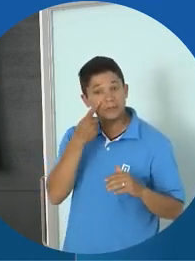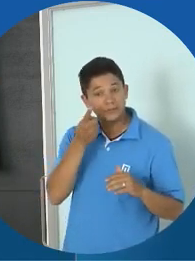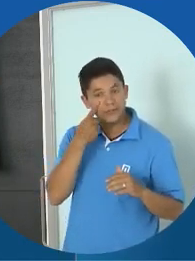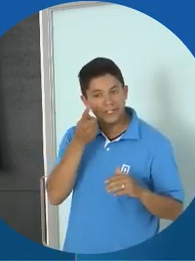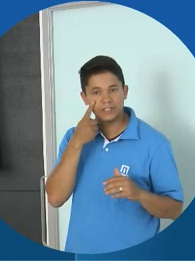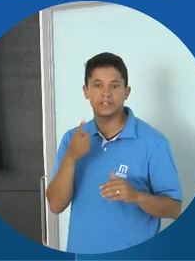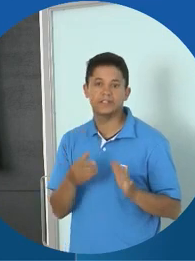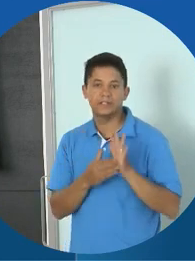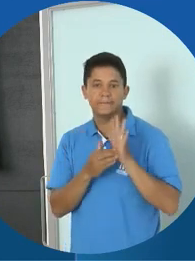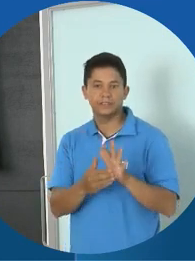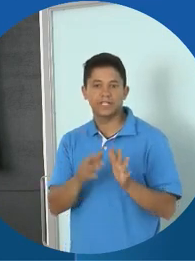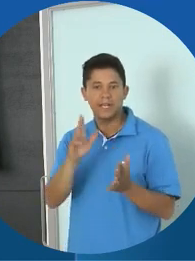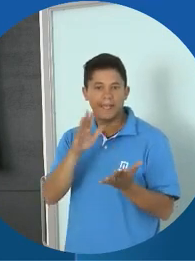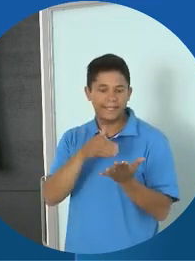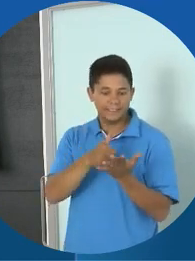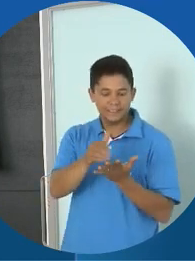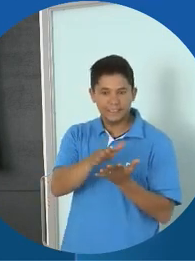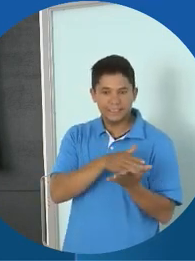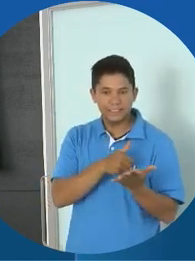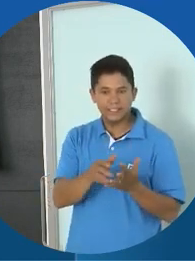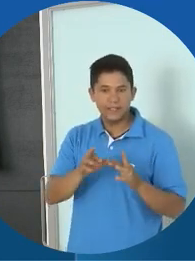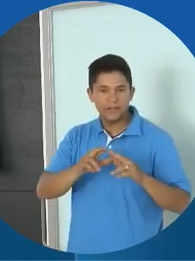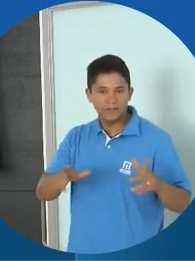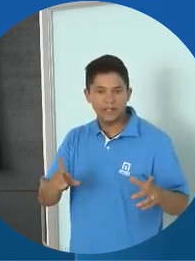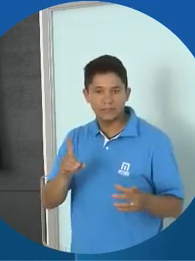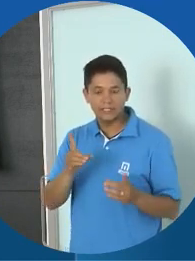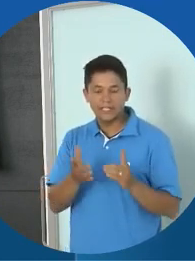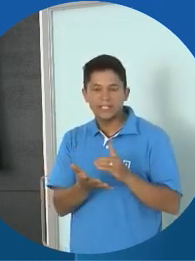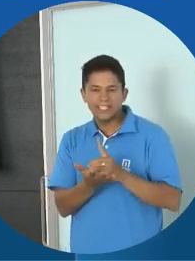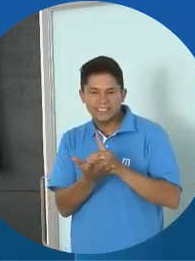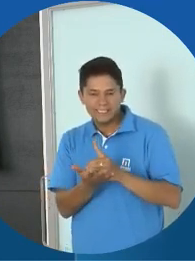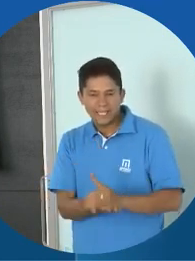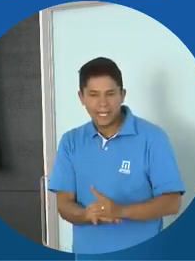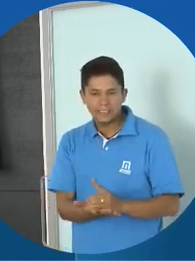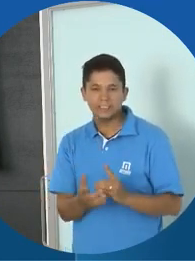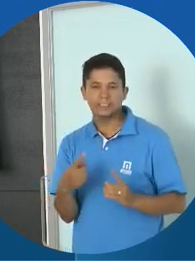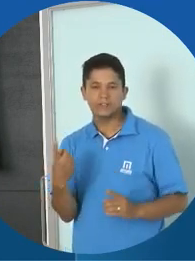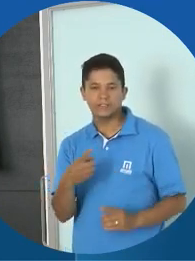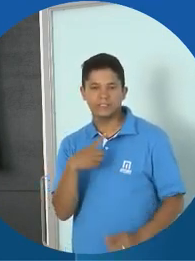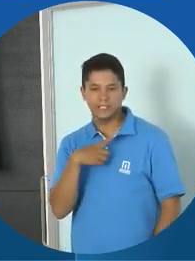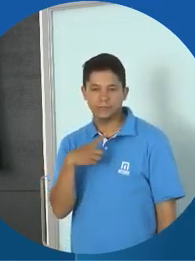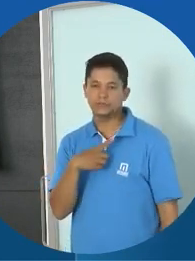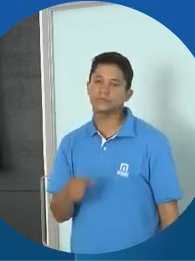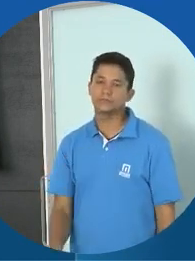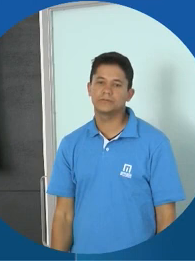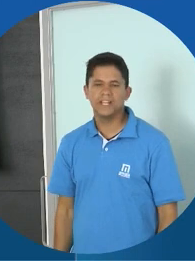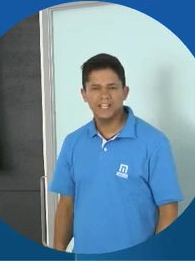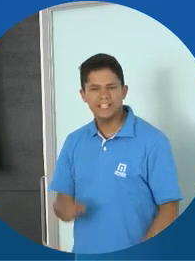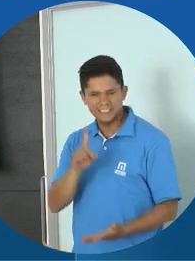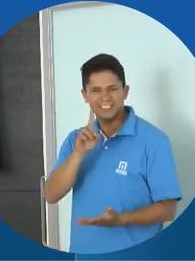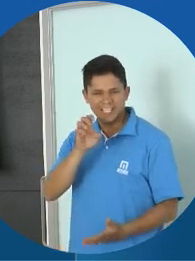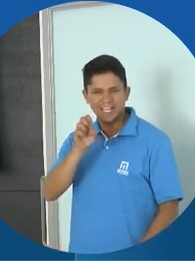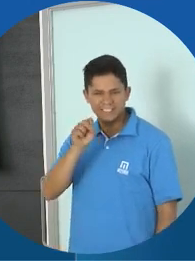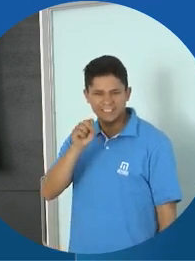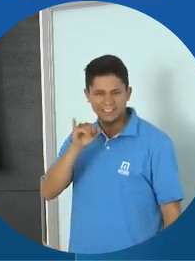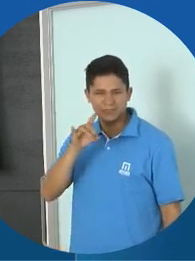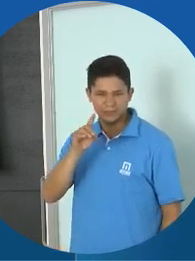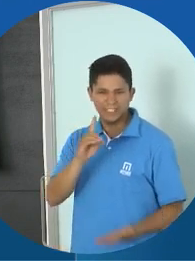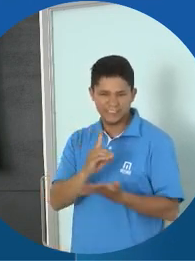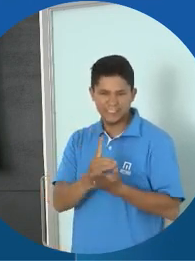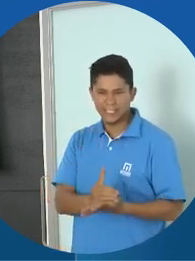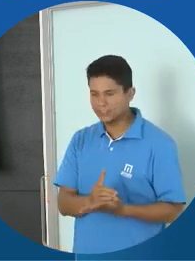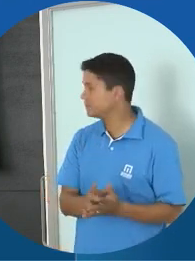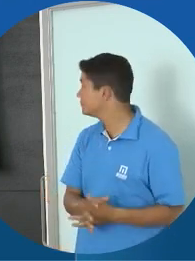o leque de opção de densidades que nós temos. Aqui é outro produto que nós utilizamos com a